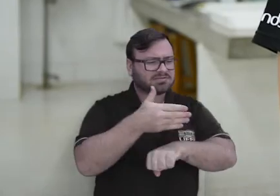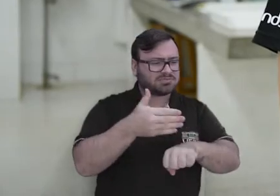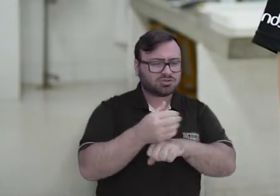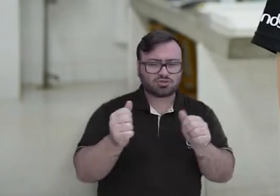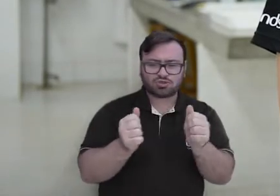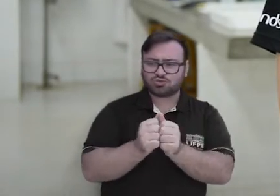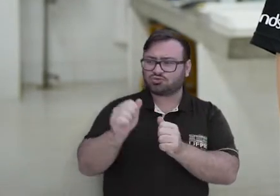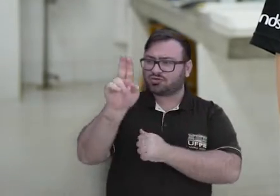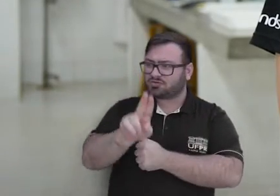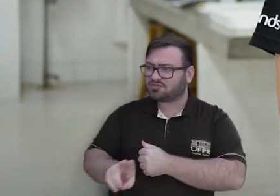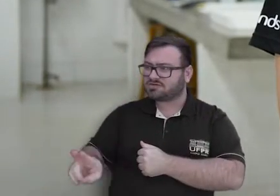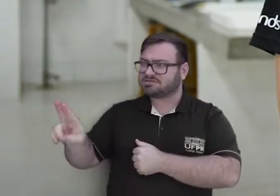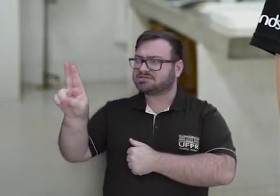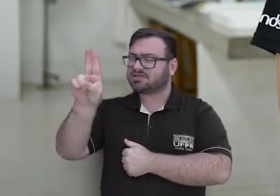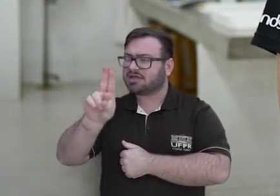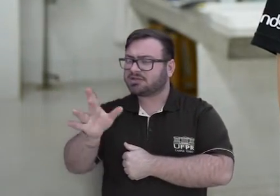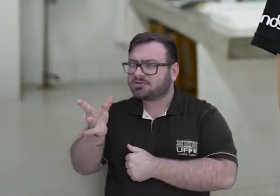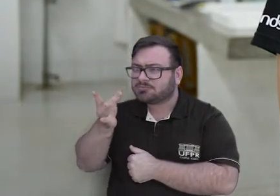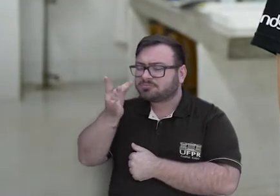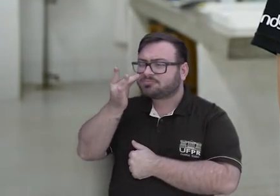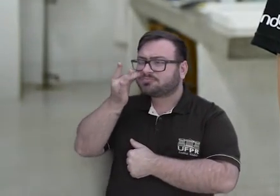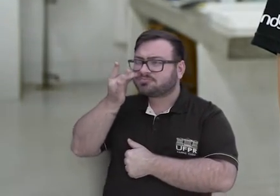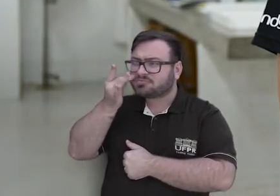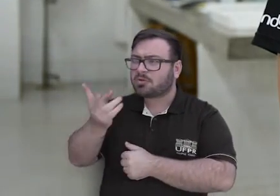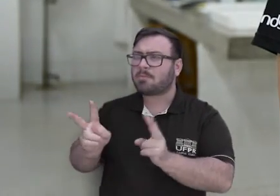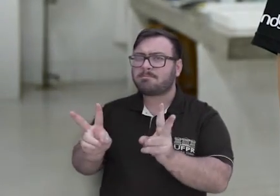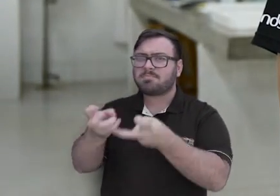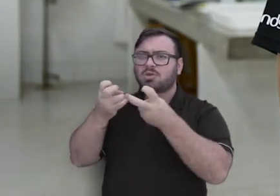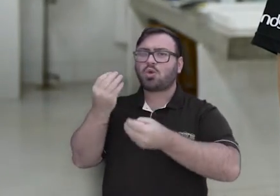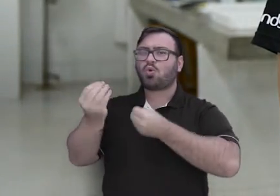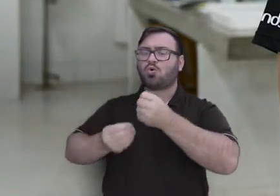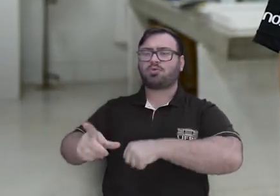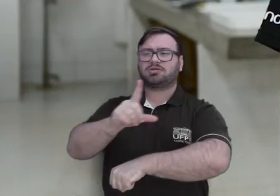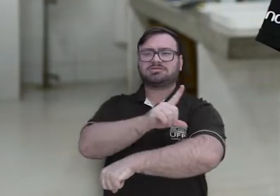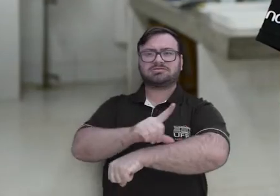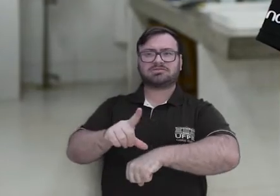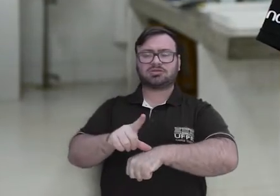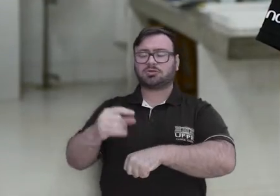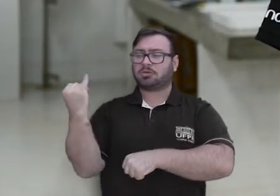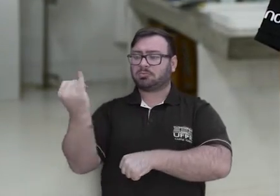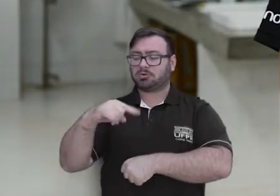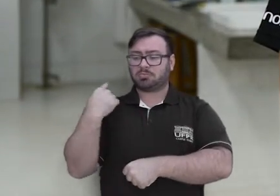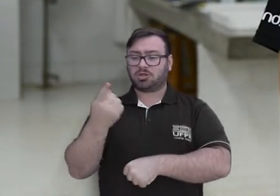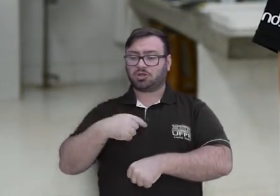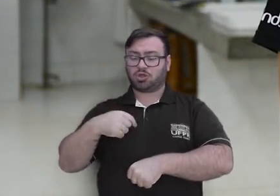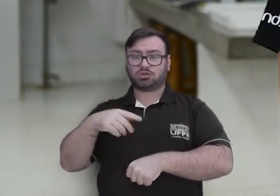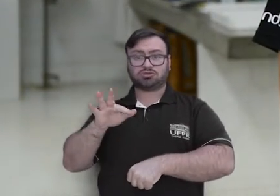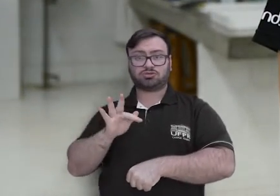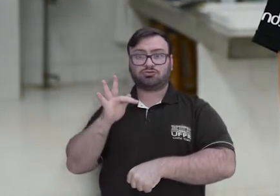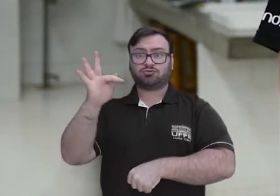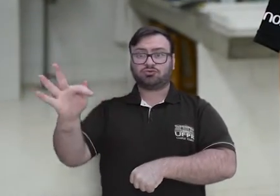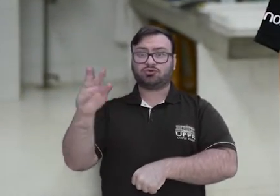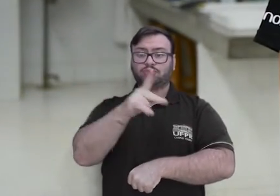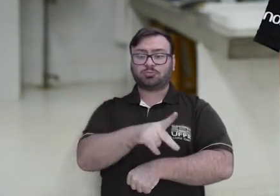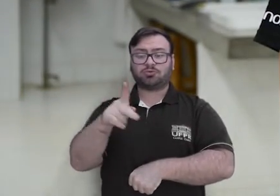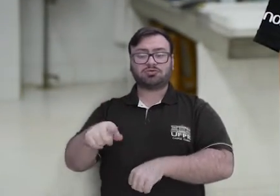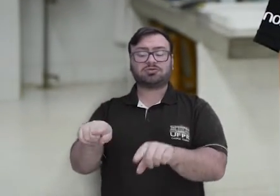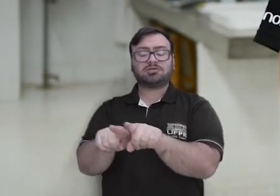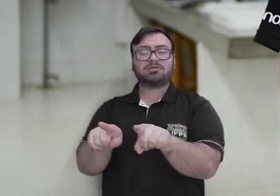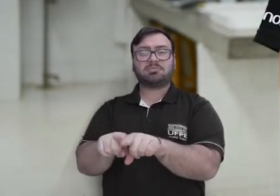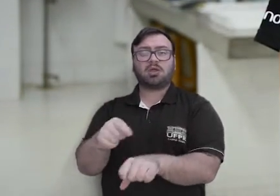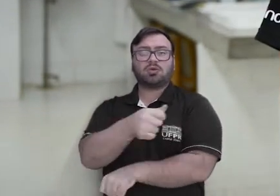universidade e com isso eu consegui ver como a licenciatura é importante tanto para nós, como futuros professores, tanto para os alunos